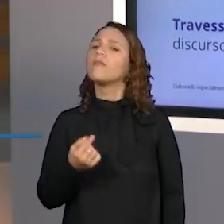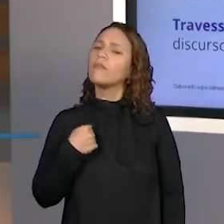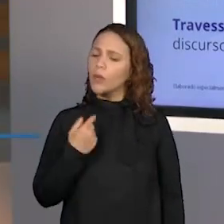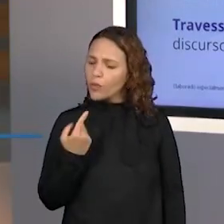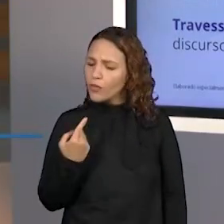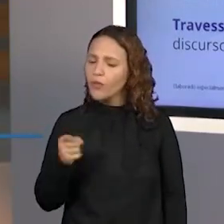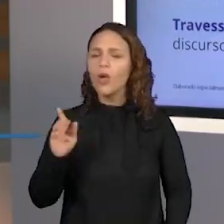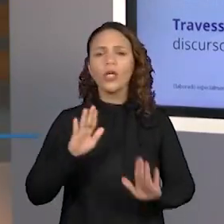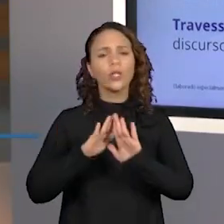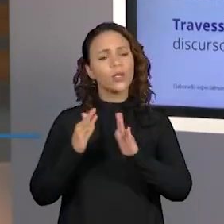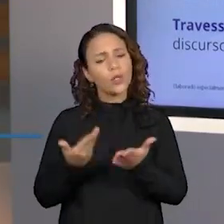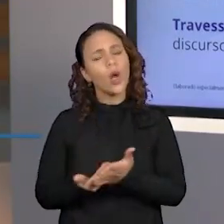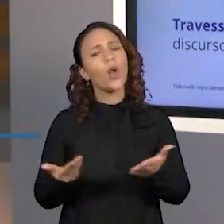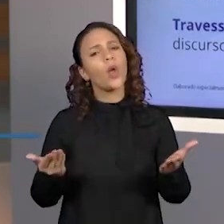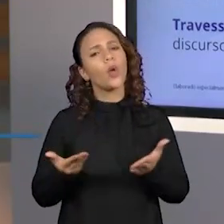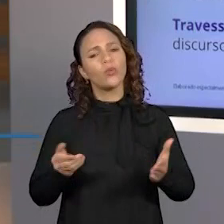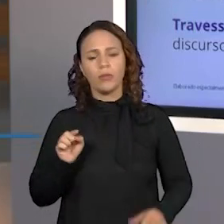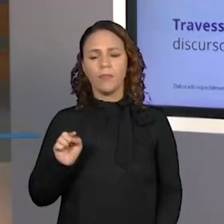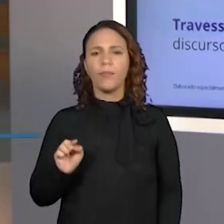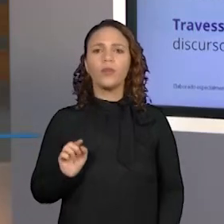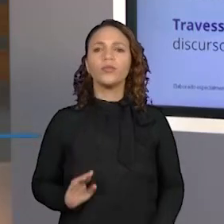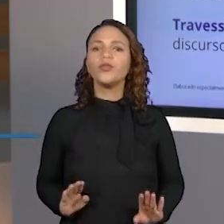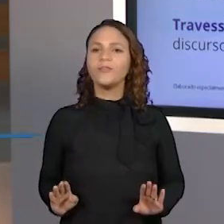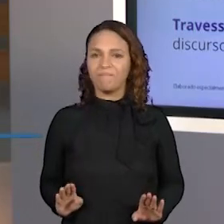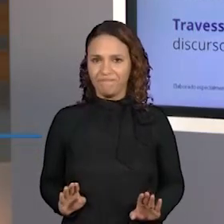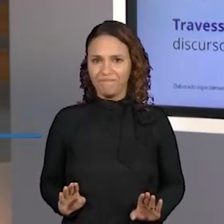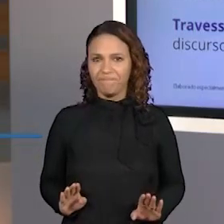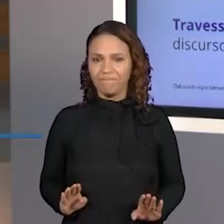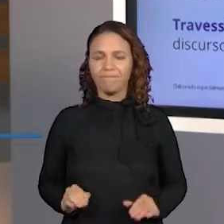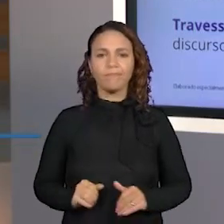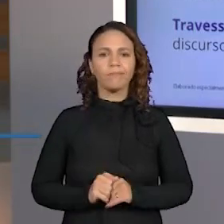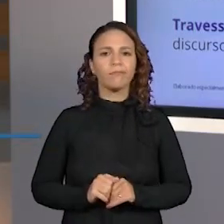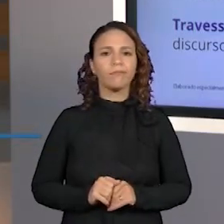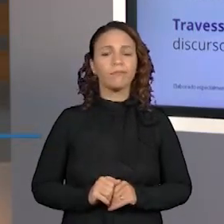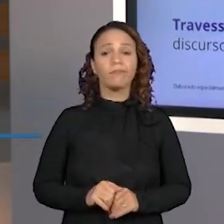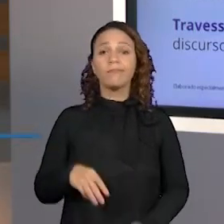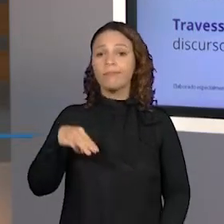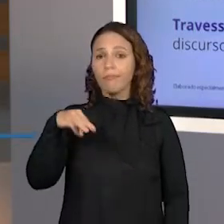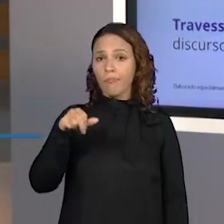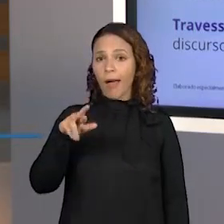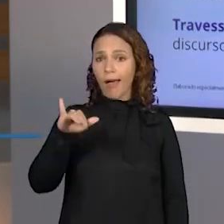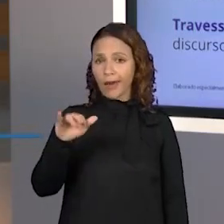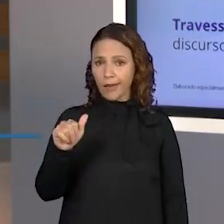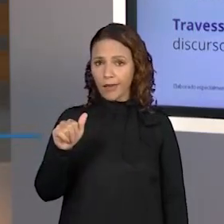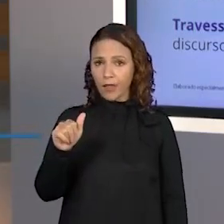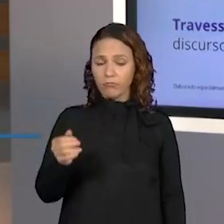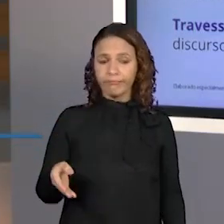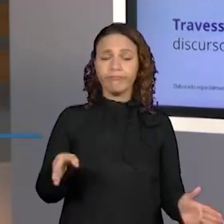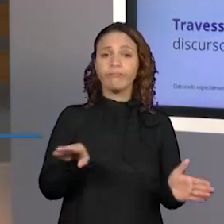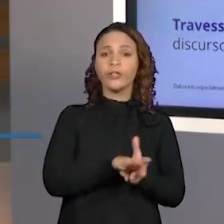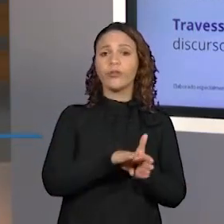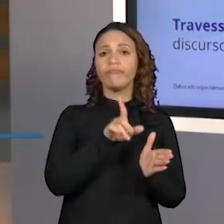escola hoje. Ponto final. Maria chegou atrasada. Ponto final.